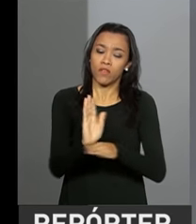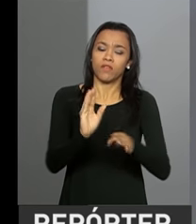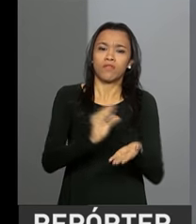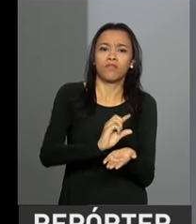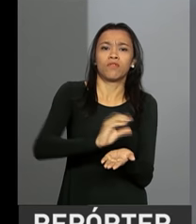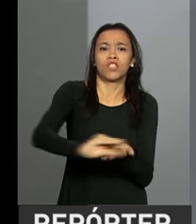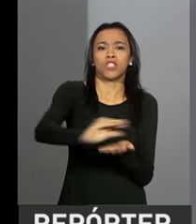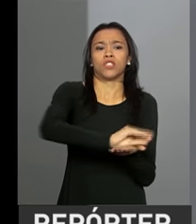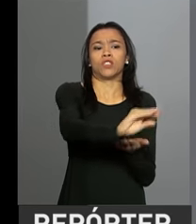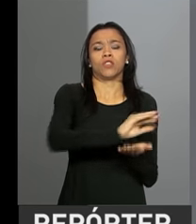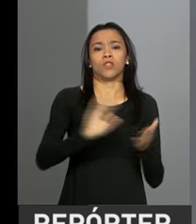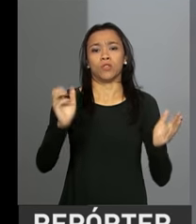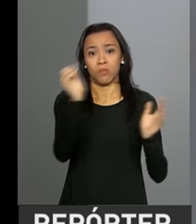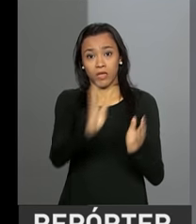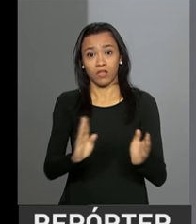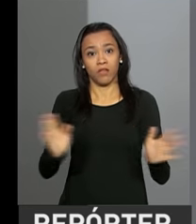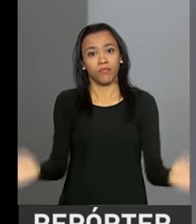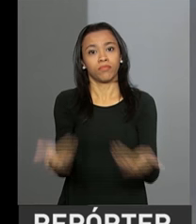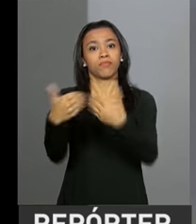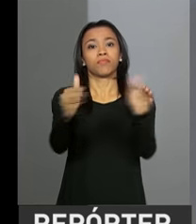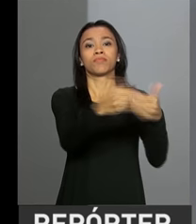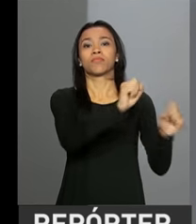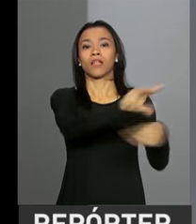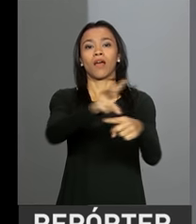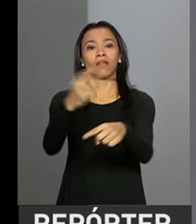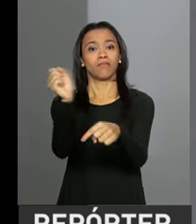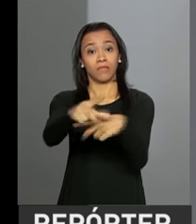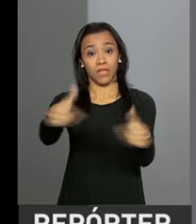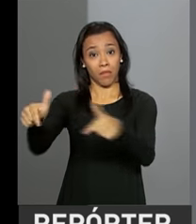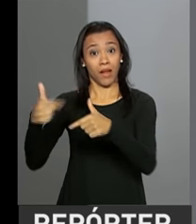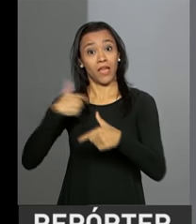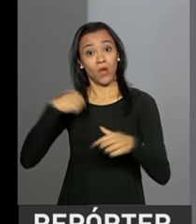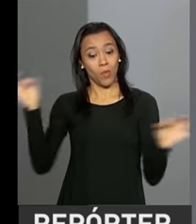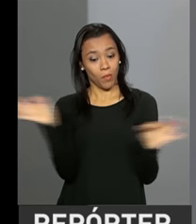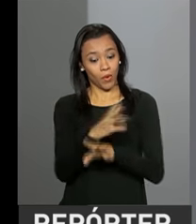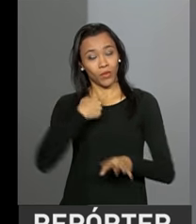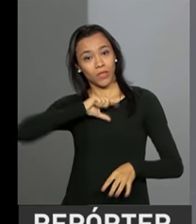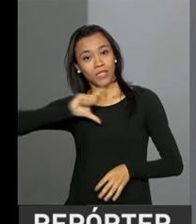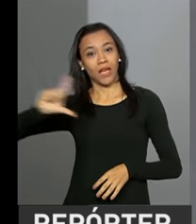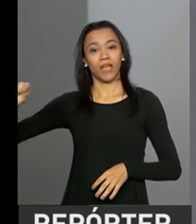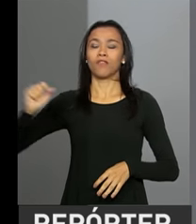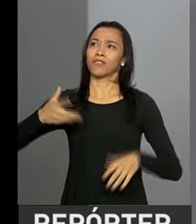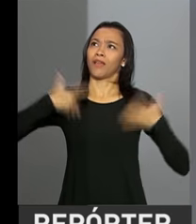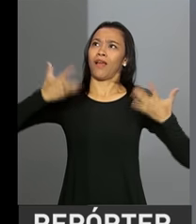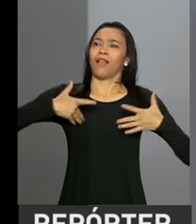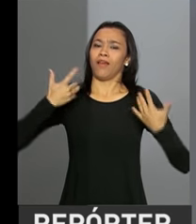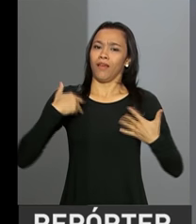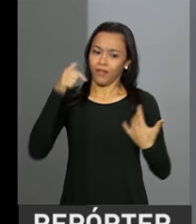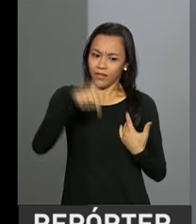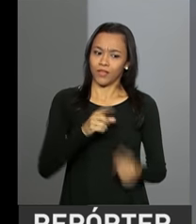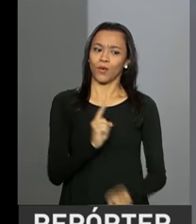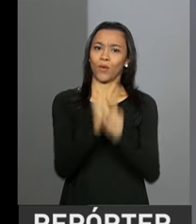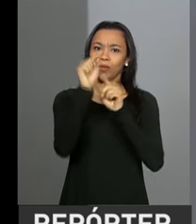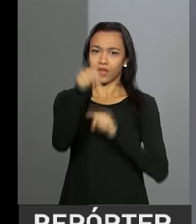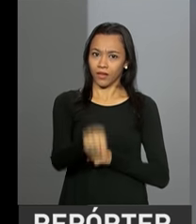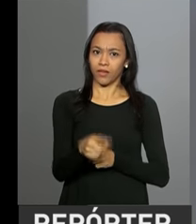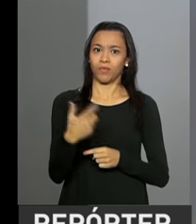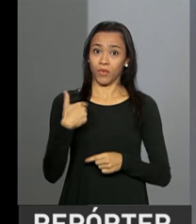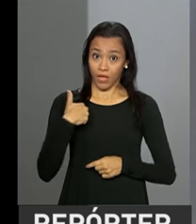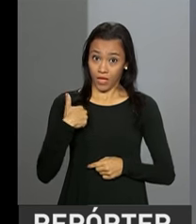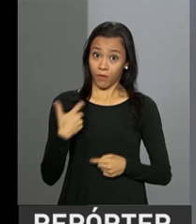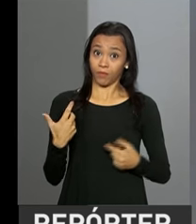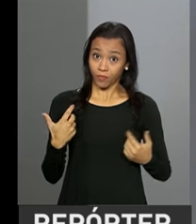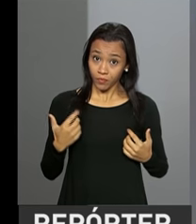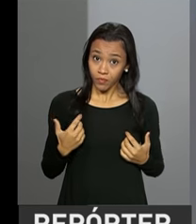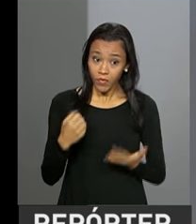participar deste encontro, eu saio daqui muito mais animado, para dizer, puxa, agora eu estou no exercício da presidência,